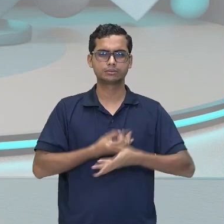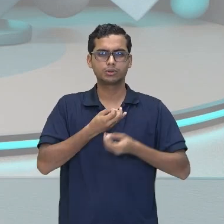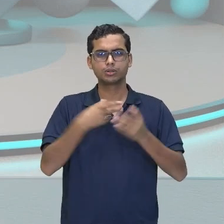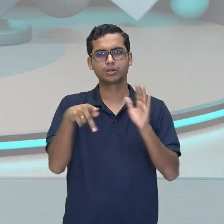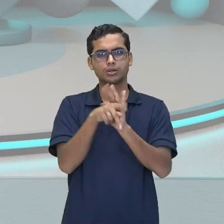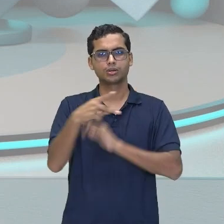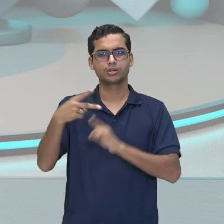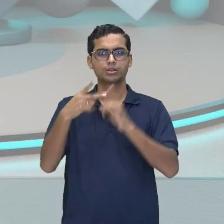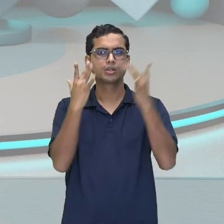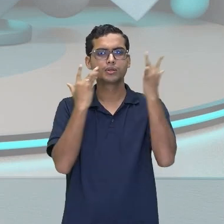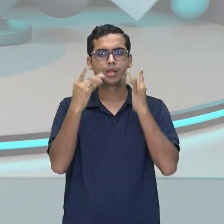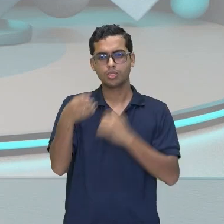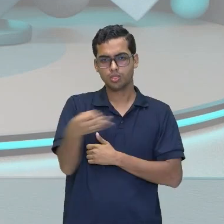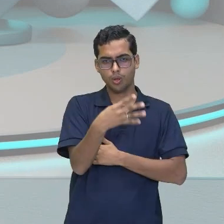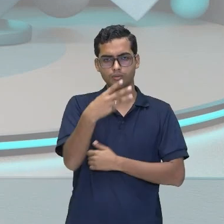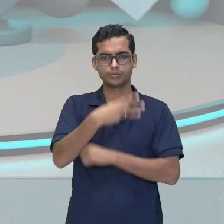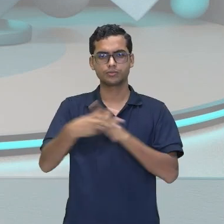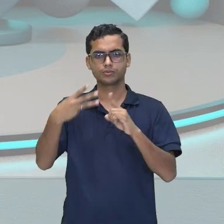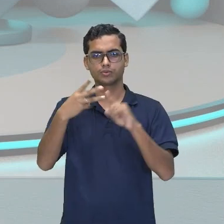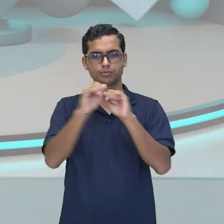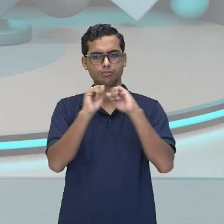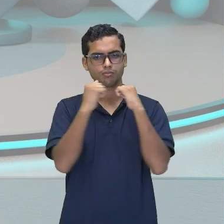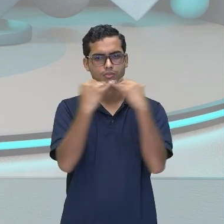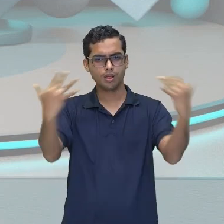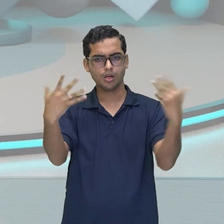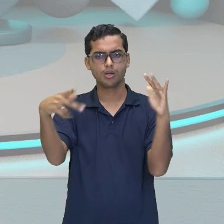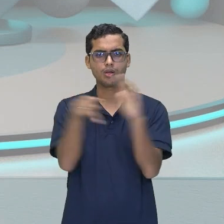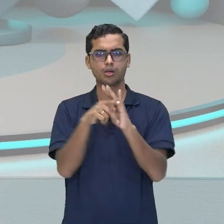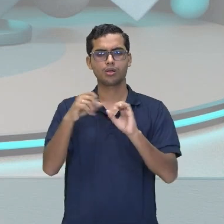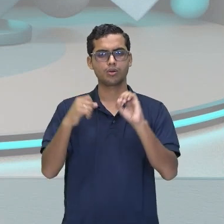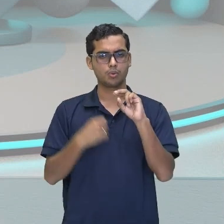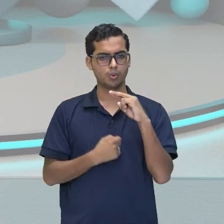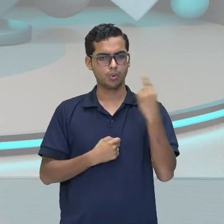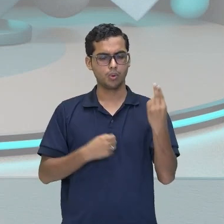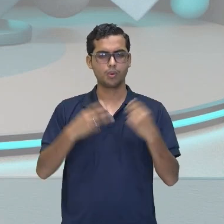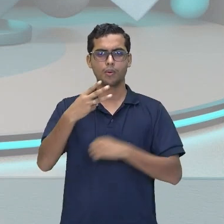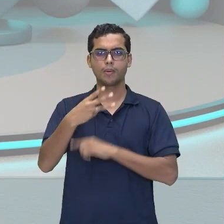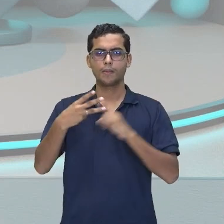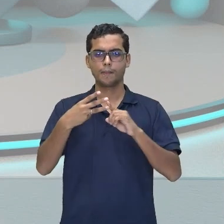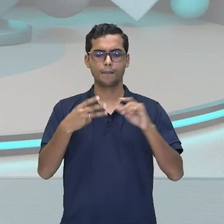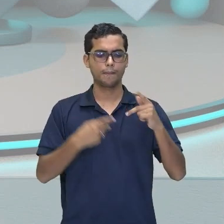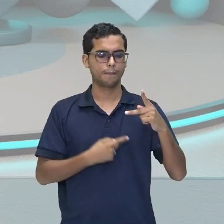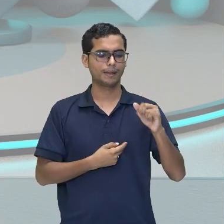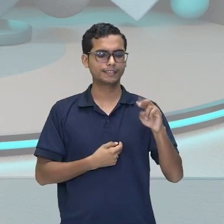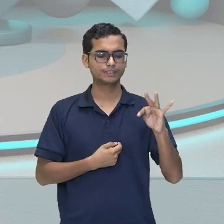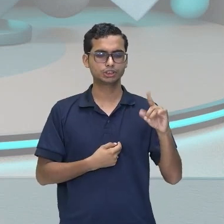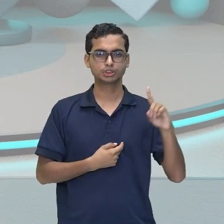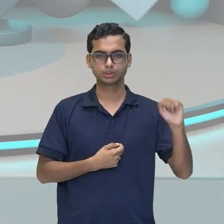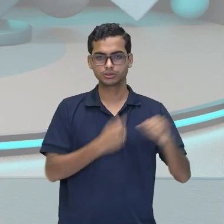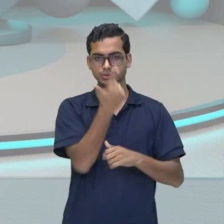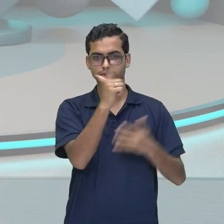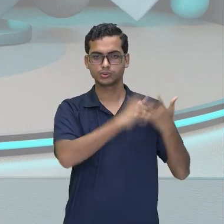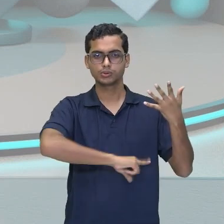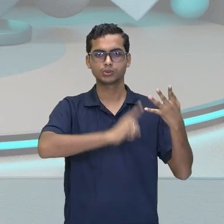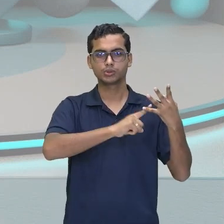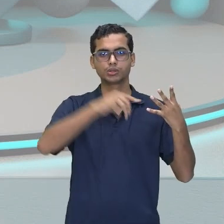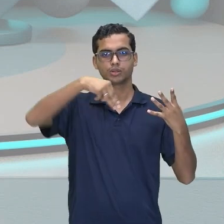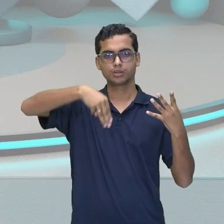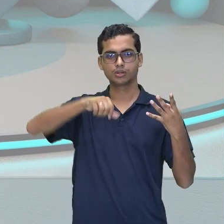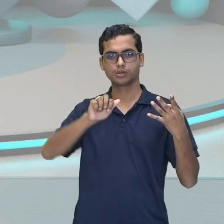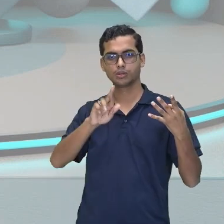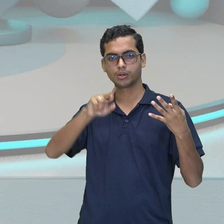Teatro Novo e Assembleia ou Partida. Também temos Marquesa